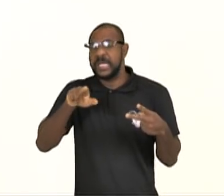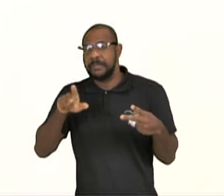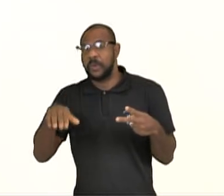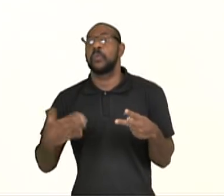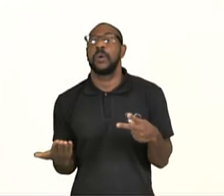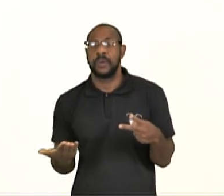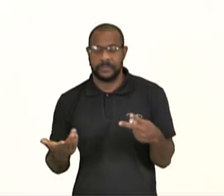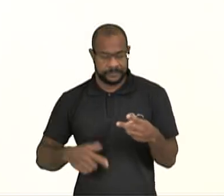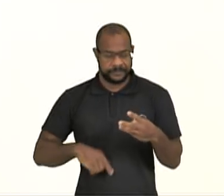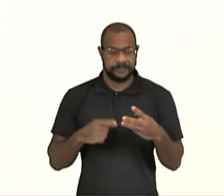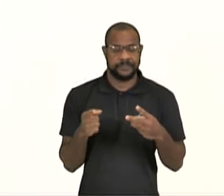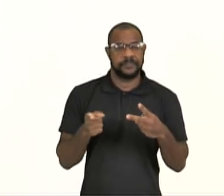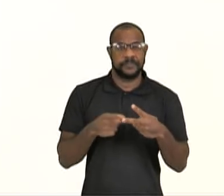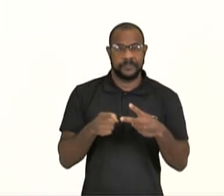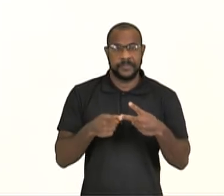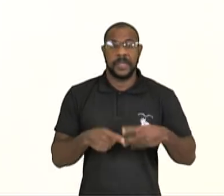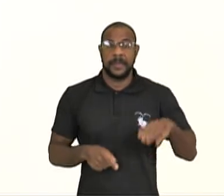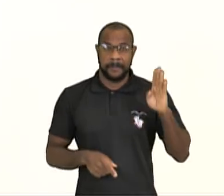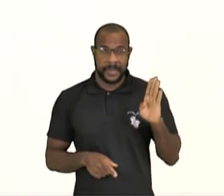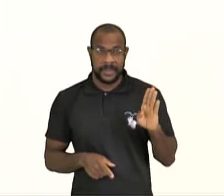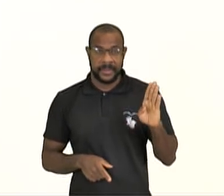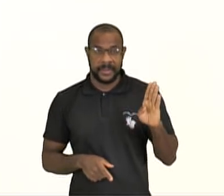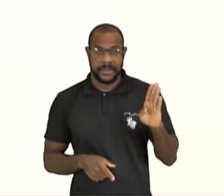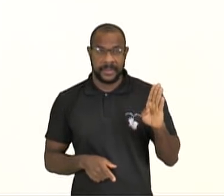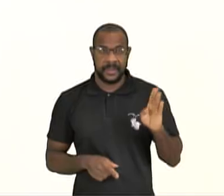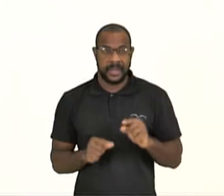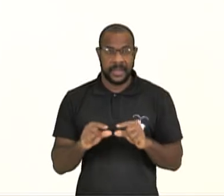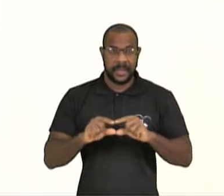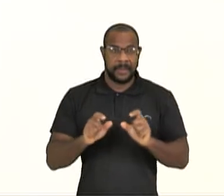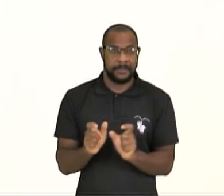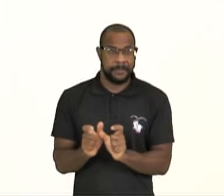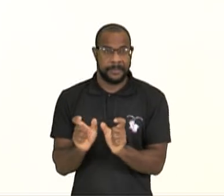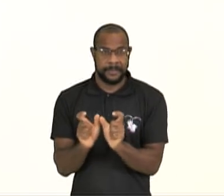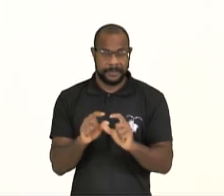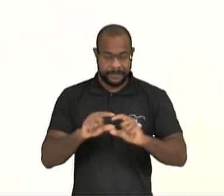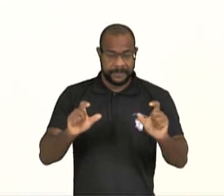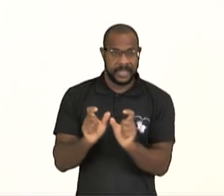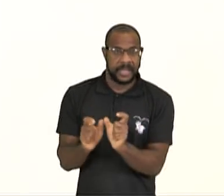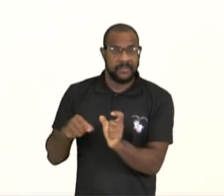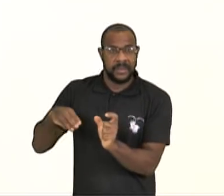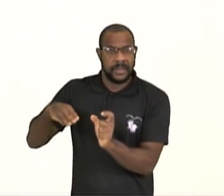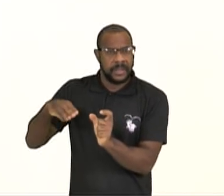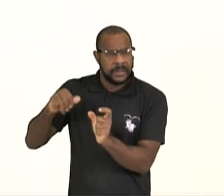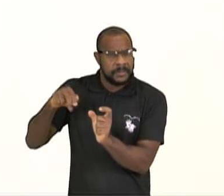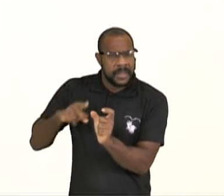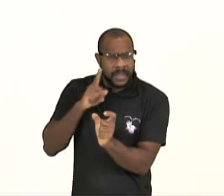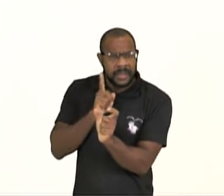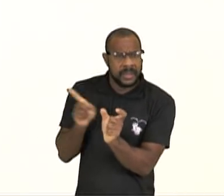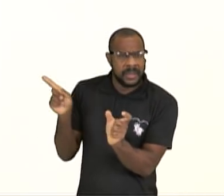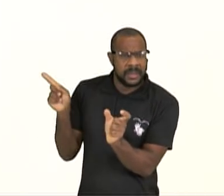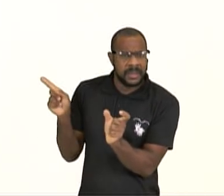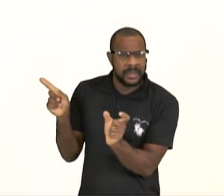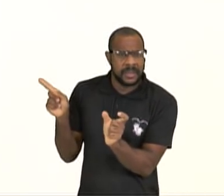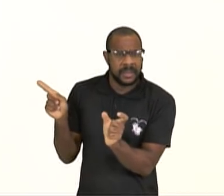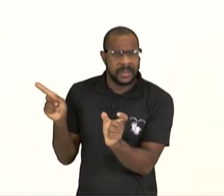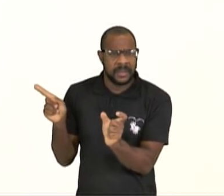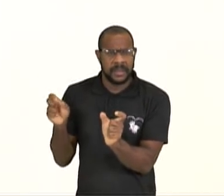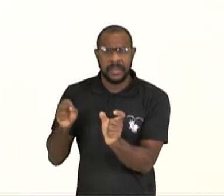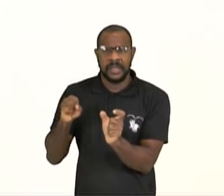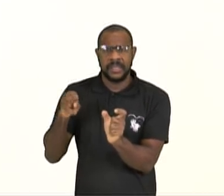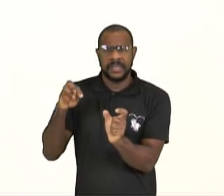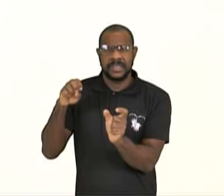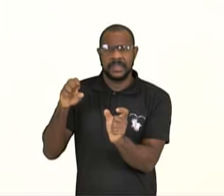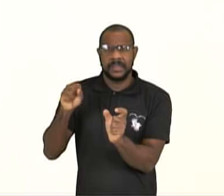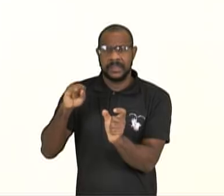aí. Letra B. A palavra mom pode ser substituída por sister ou